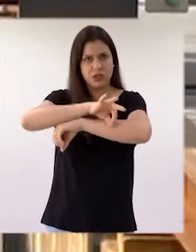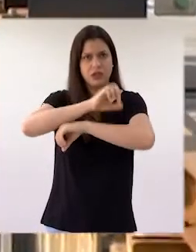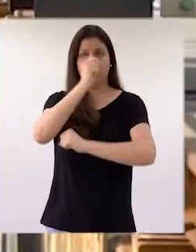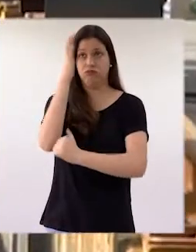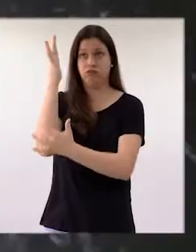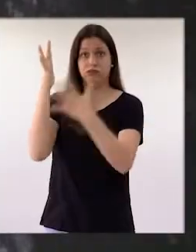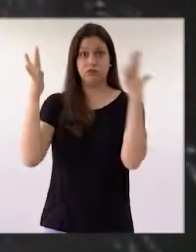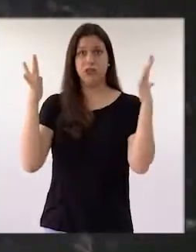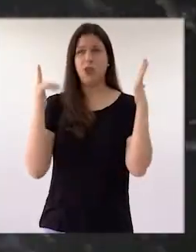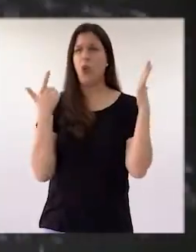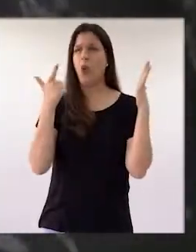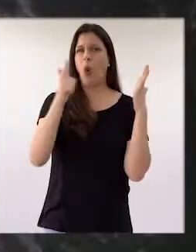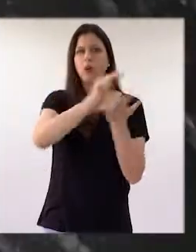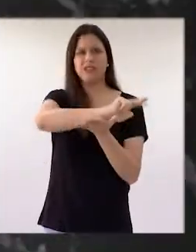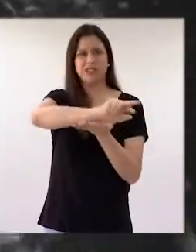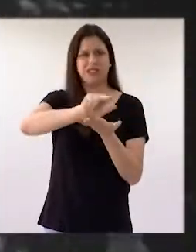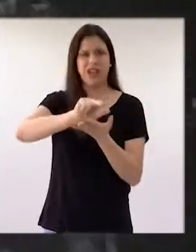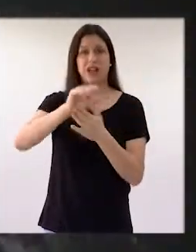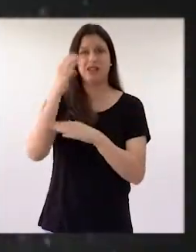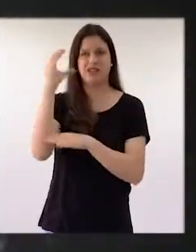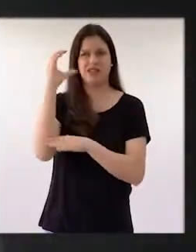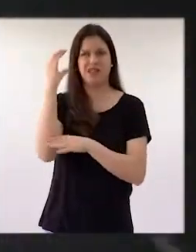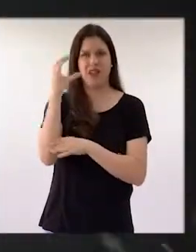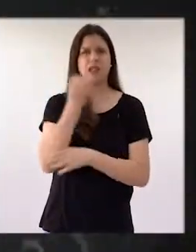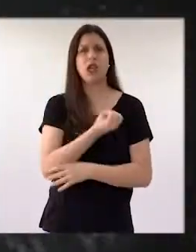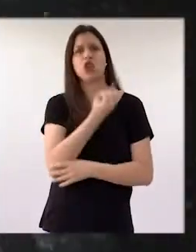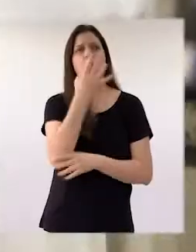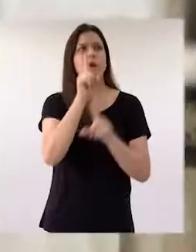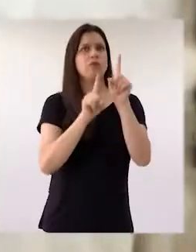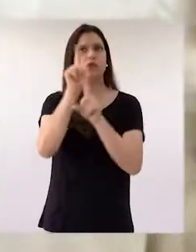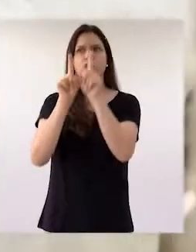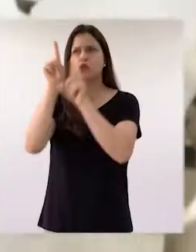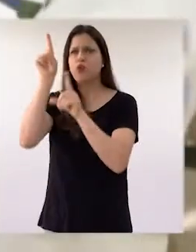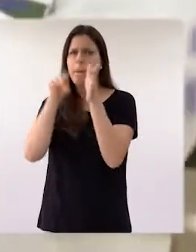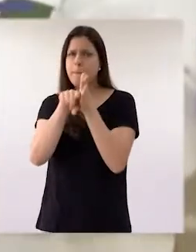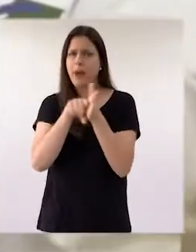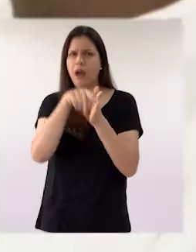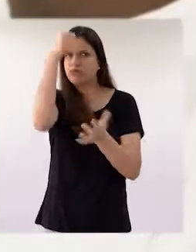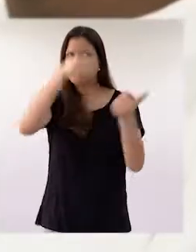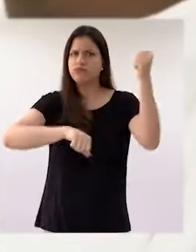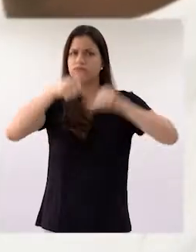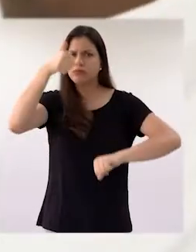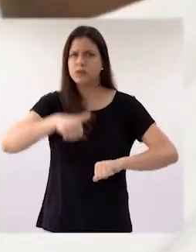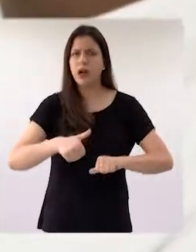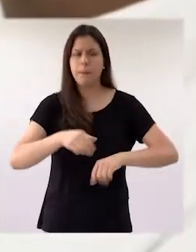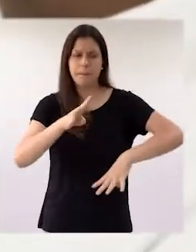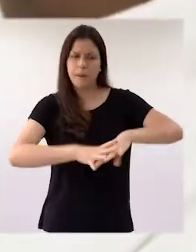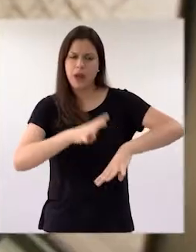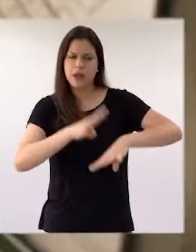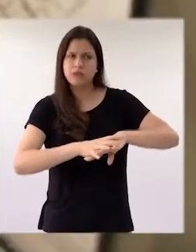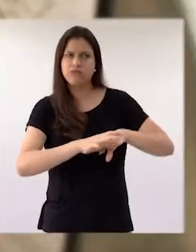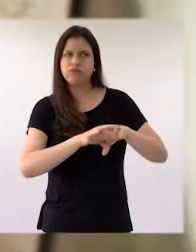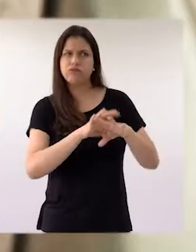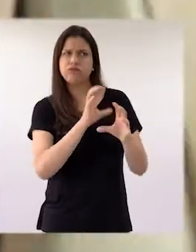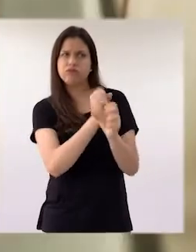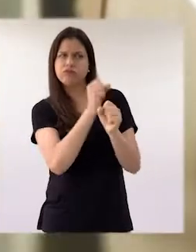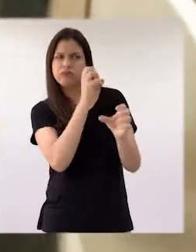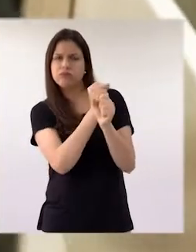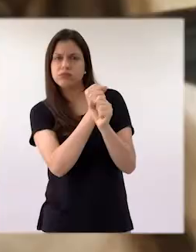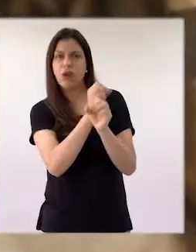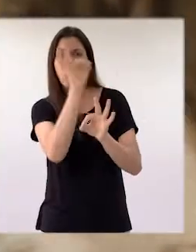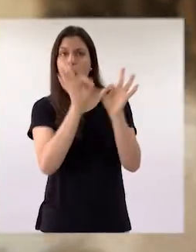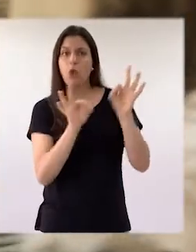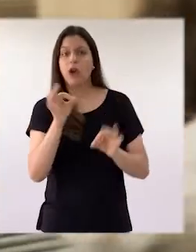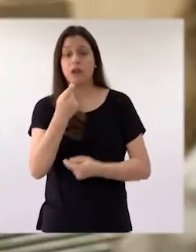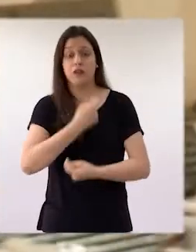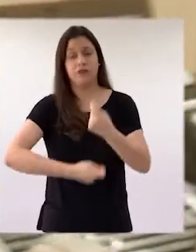outras áreas da ciência que praticamente só trabalham com números. Para estabelecer um método de análise, fórmulas matemáticas mais